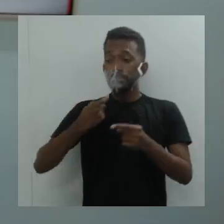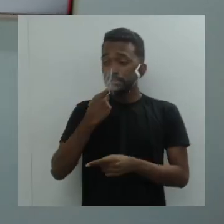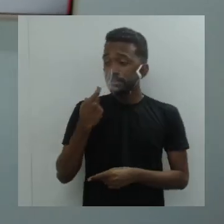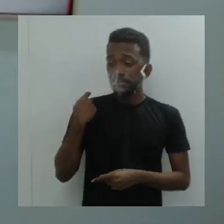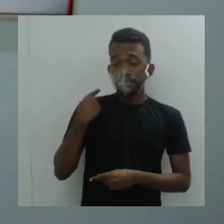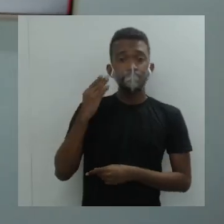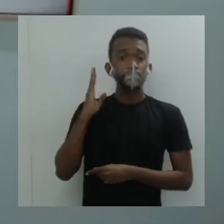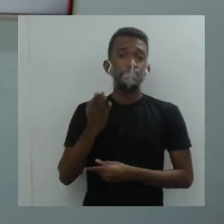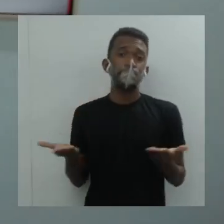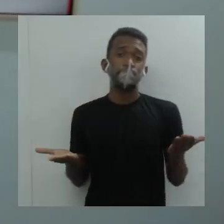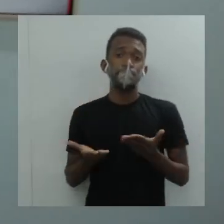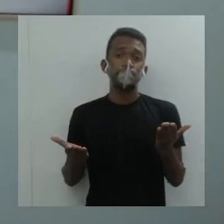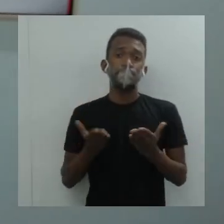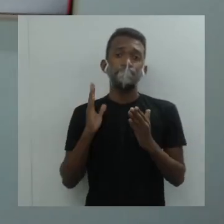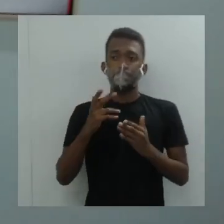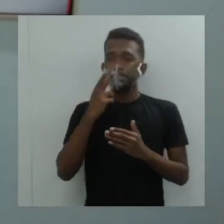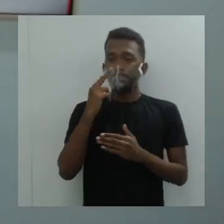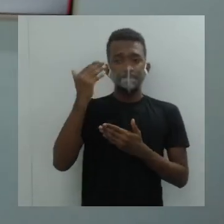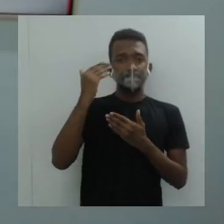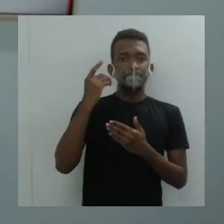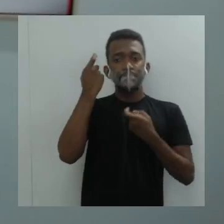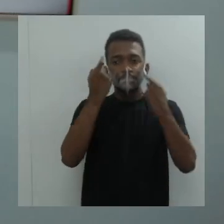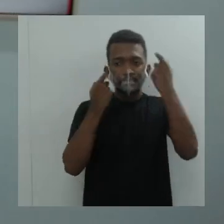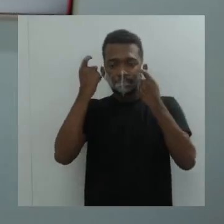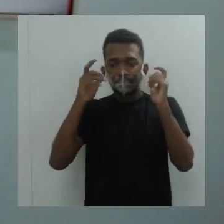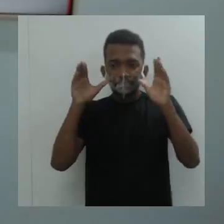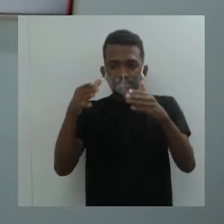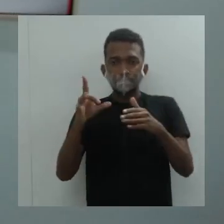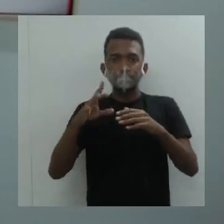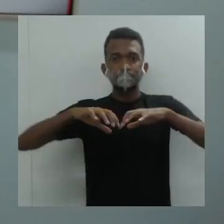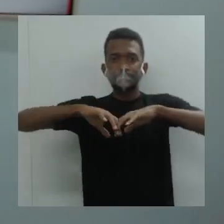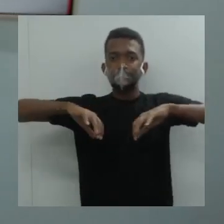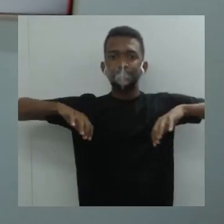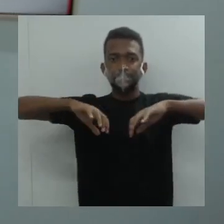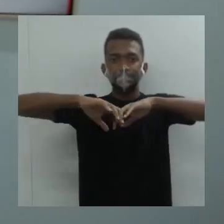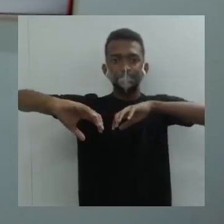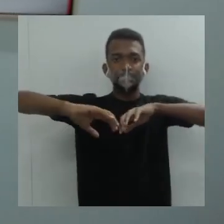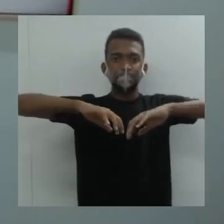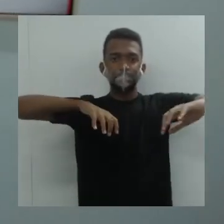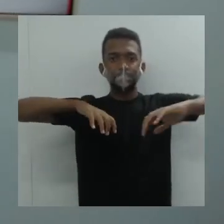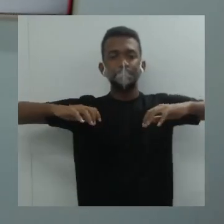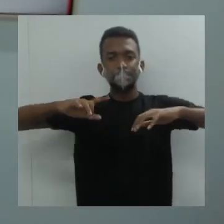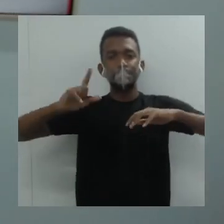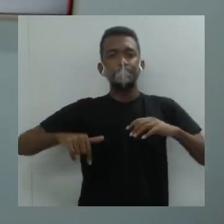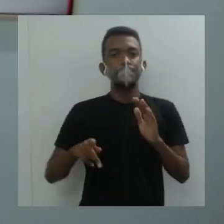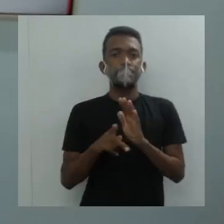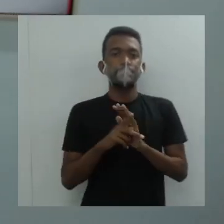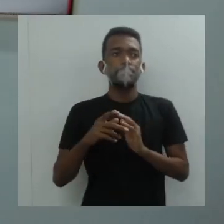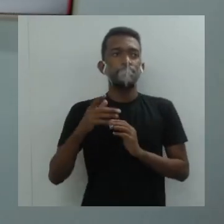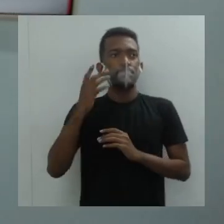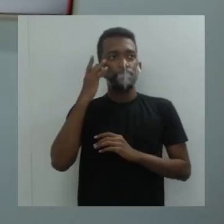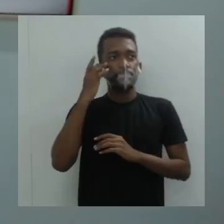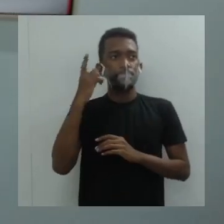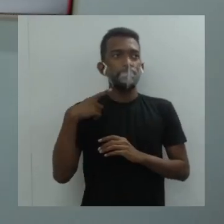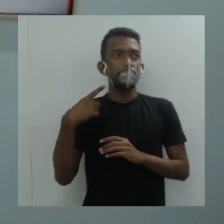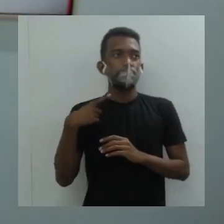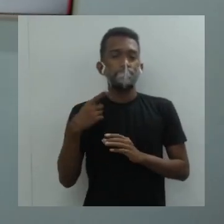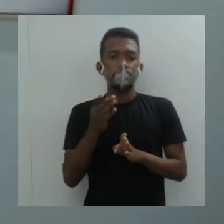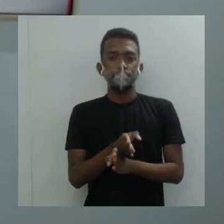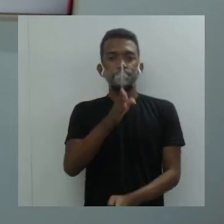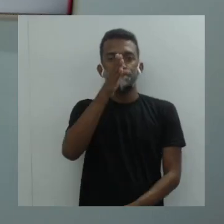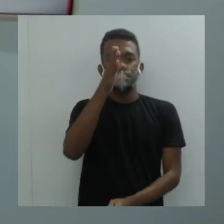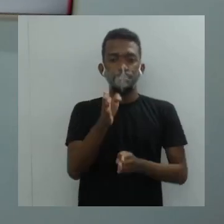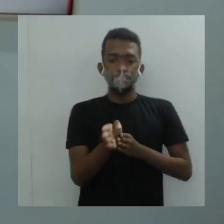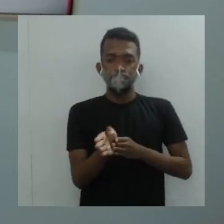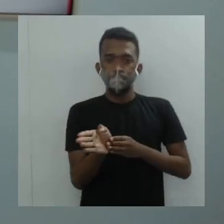recente muito preocupado com segregar aquela história daquele bendito muro